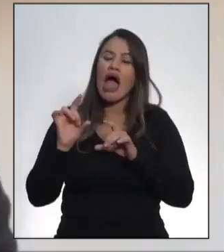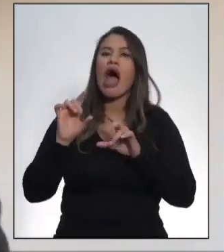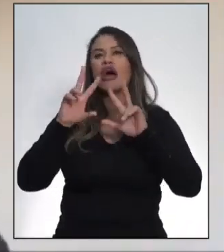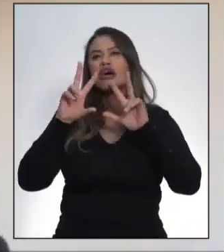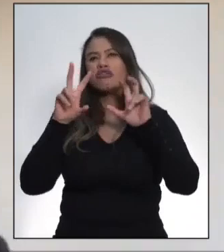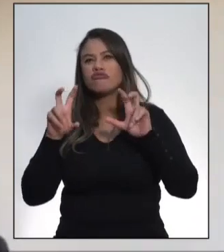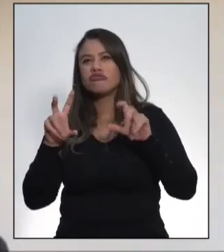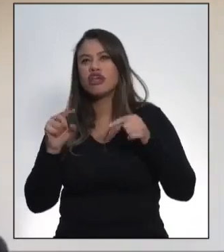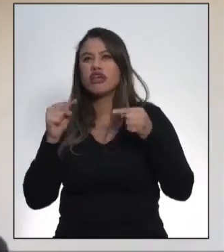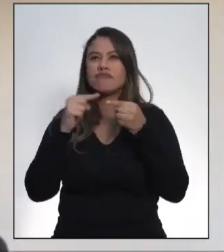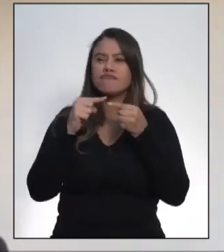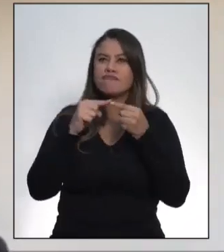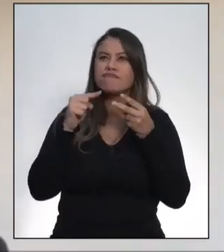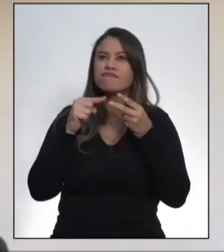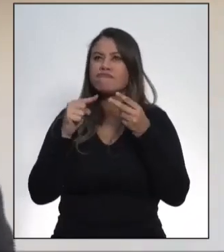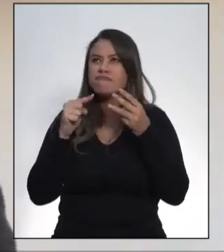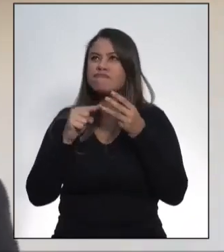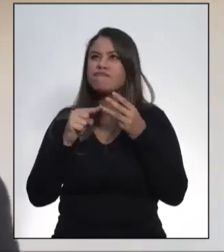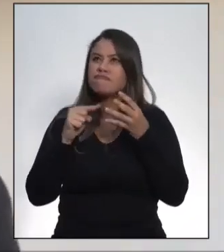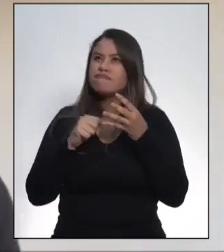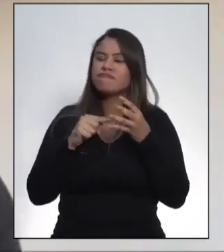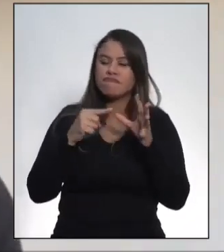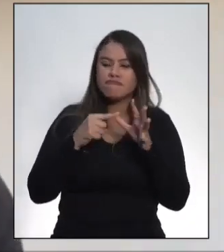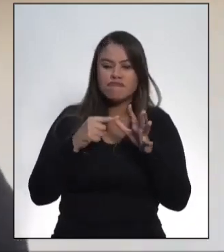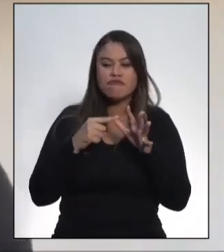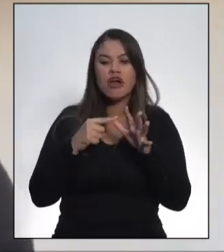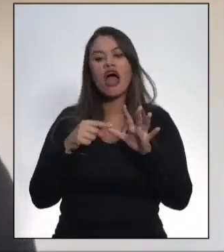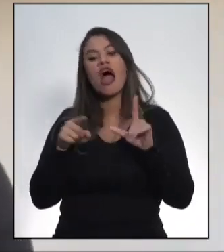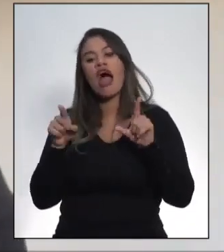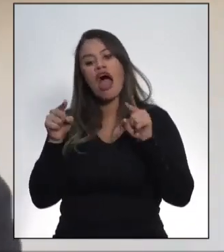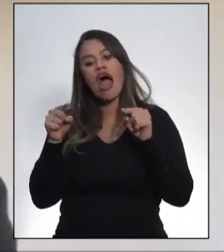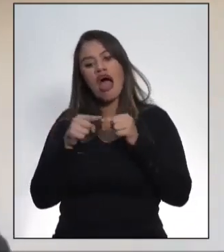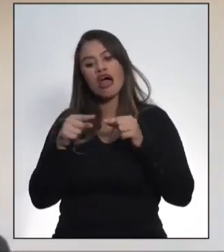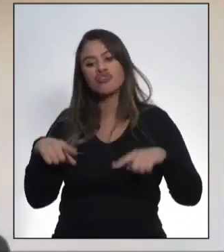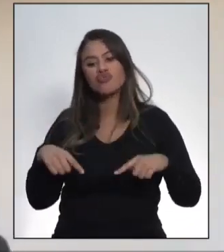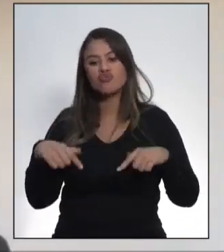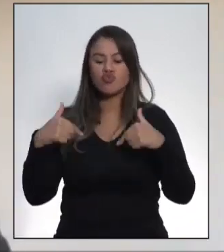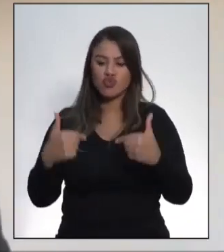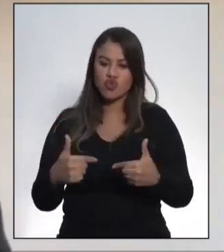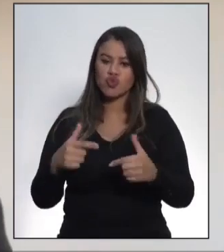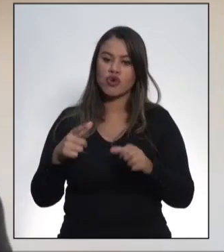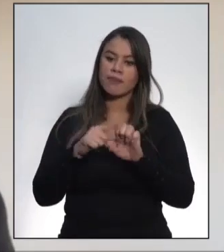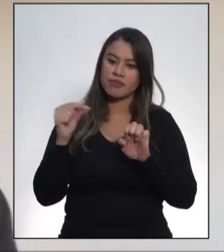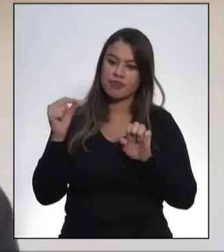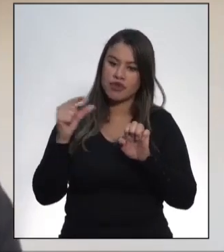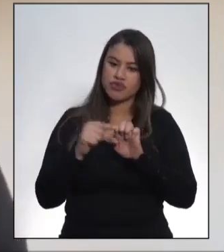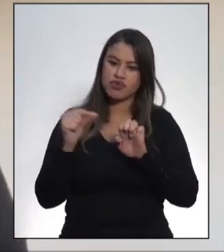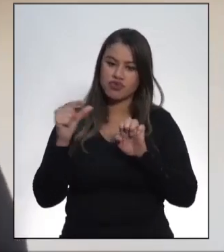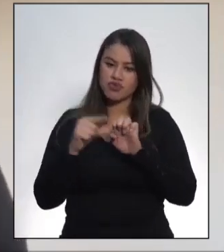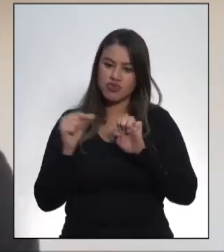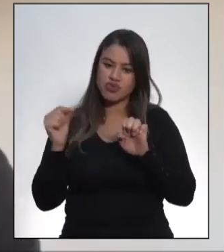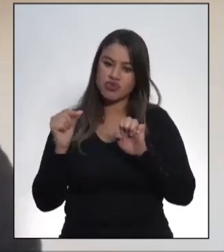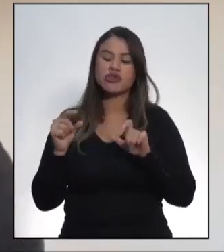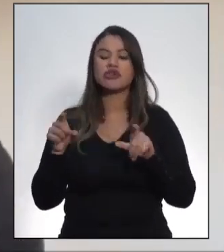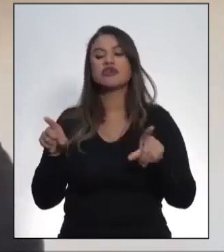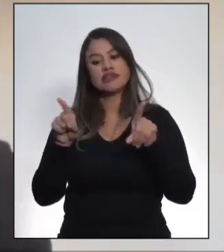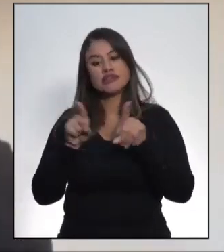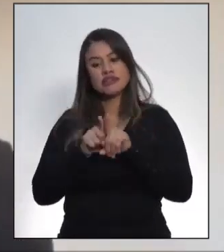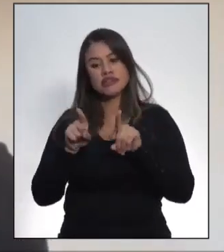grandes componentes das atitudes empreendedoras e da jornada empreendedora e, de